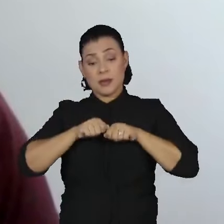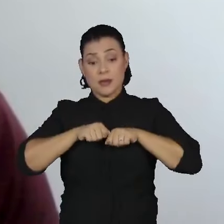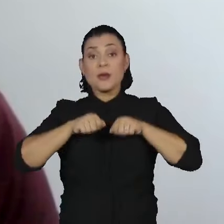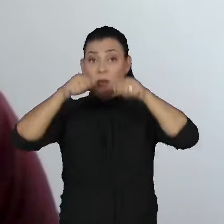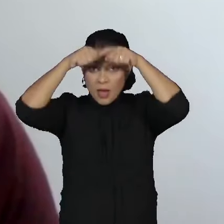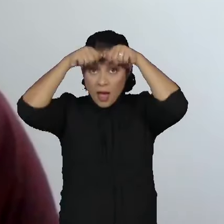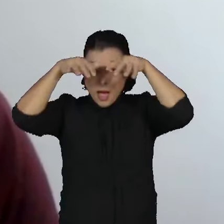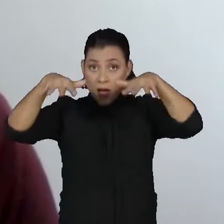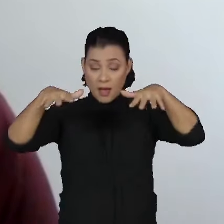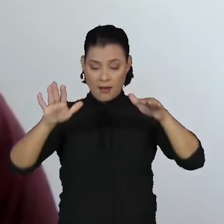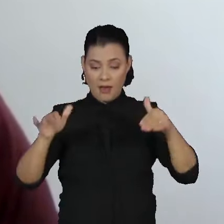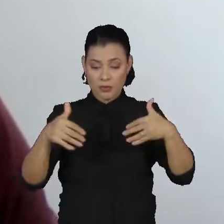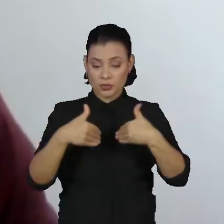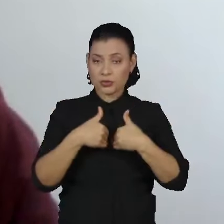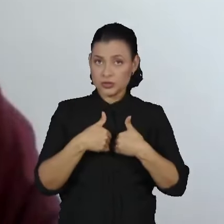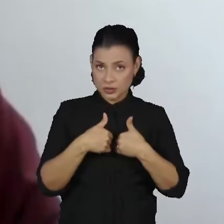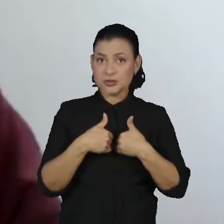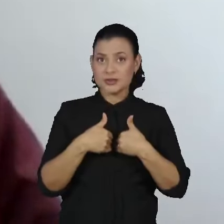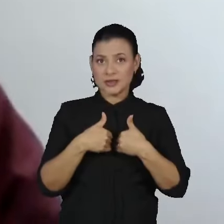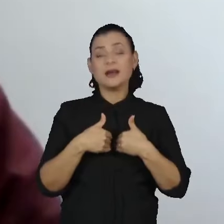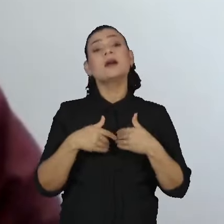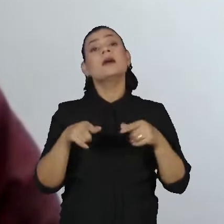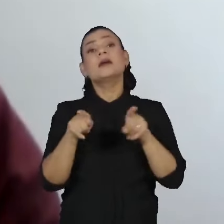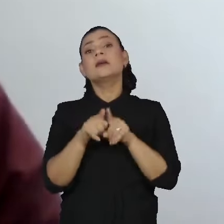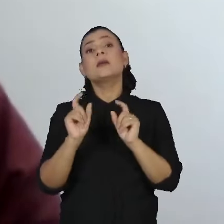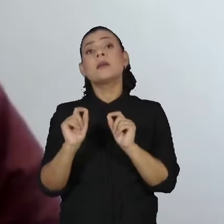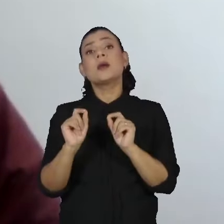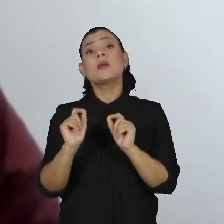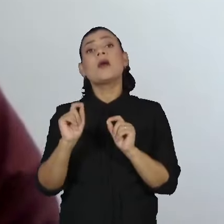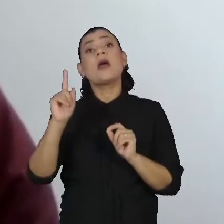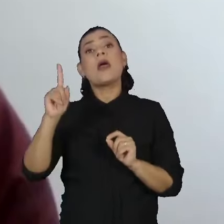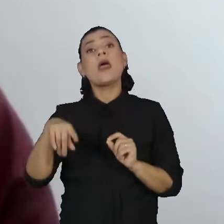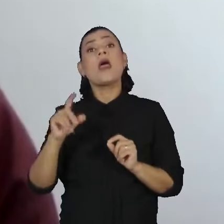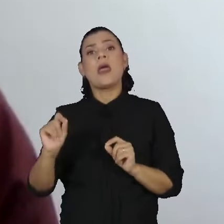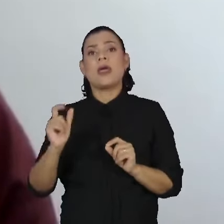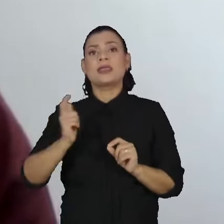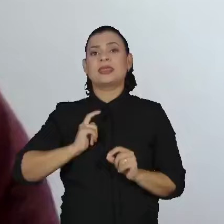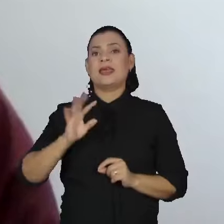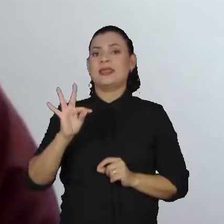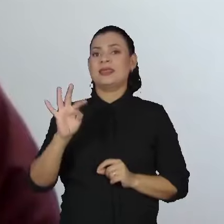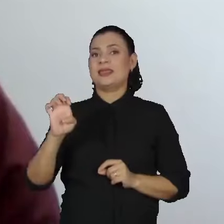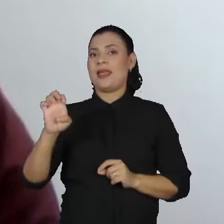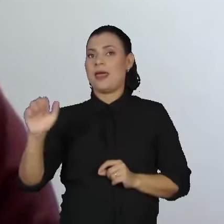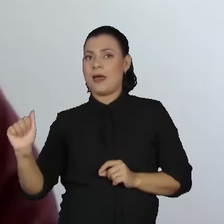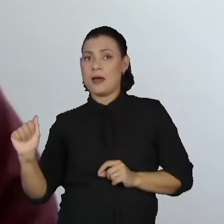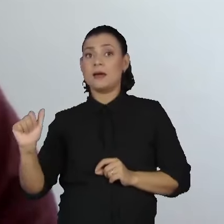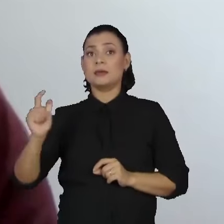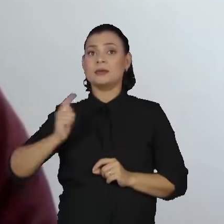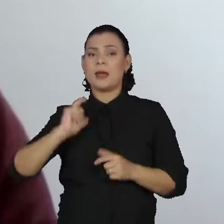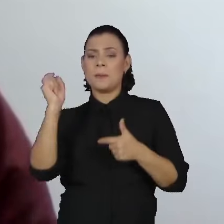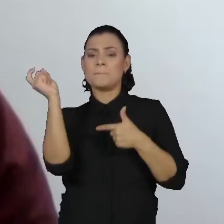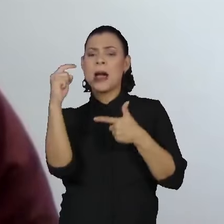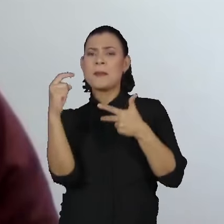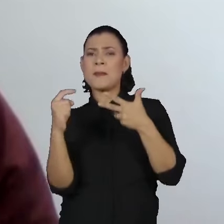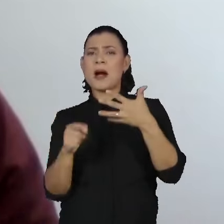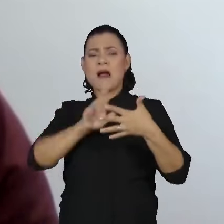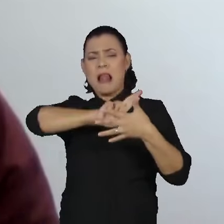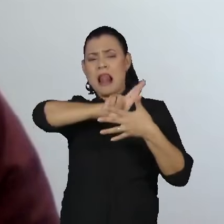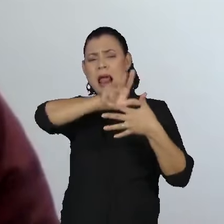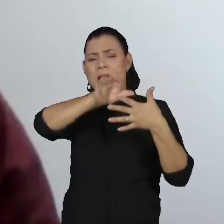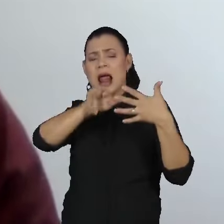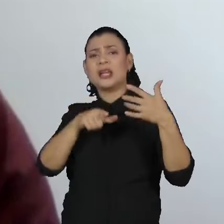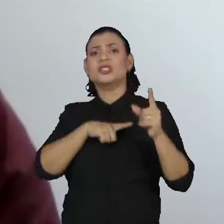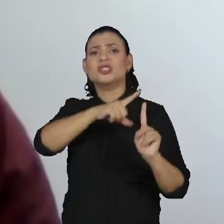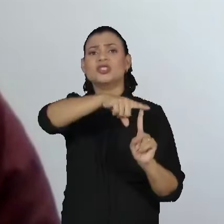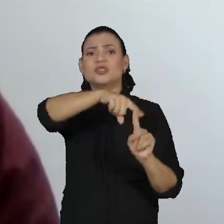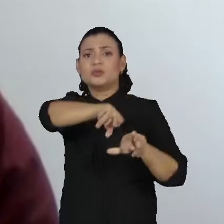autista é o nome mais adequado para ser chamado, porque o espectro é bastante extenso, com bastante variedade. Então, chamarmos